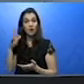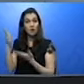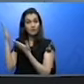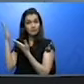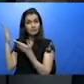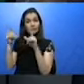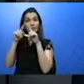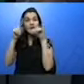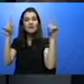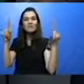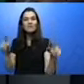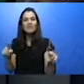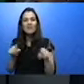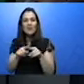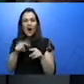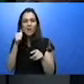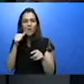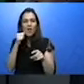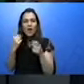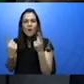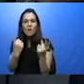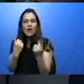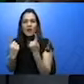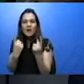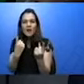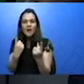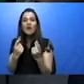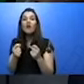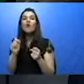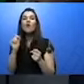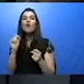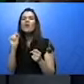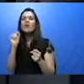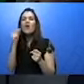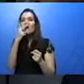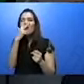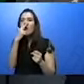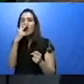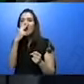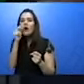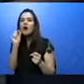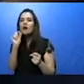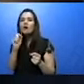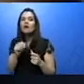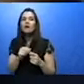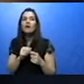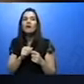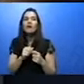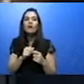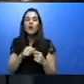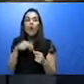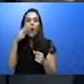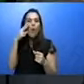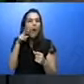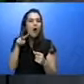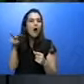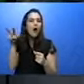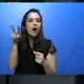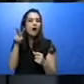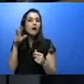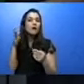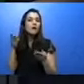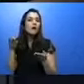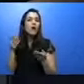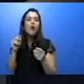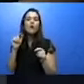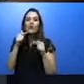Tá vendo? O que mais que elas têm de semelhante aqui? O que vocês acham? Vocês acham que o olhar é semelhante